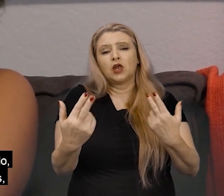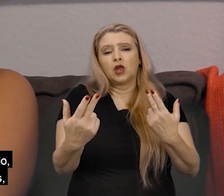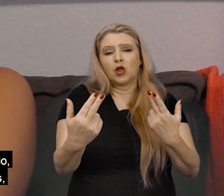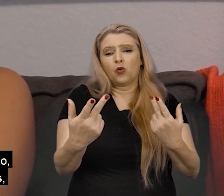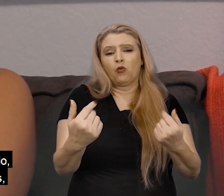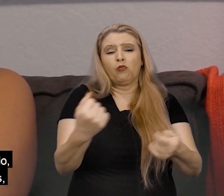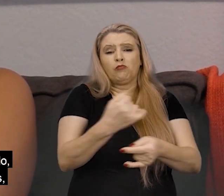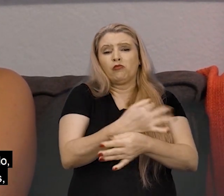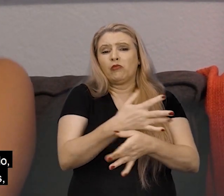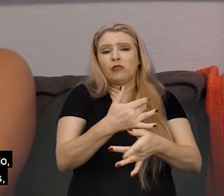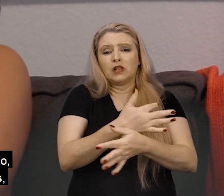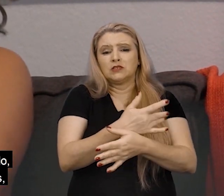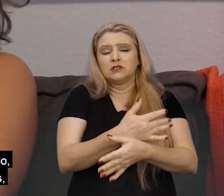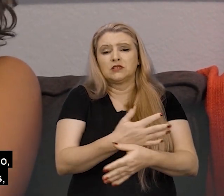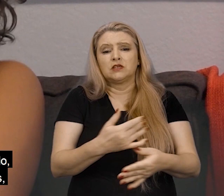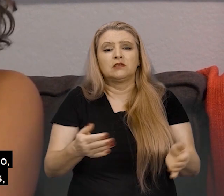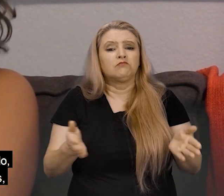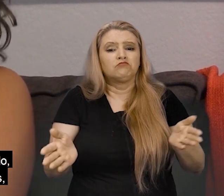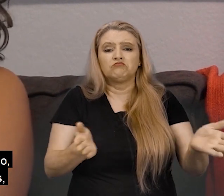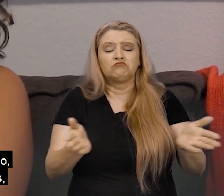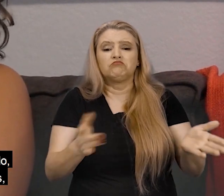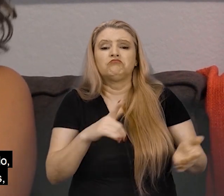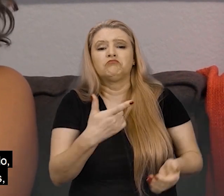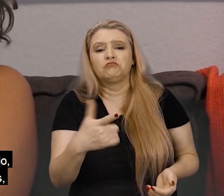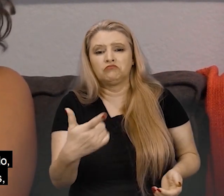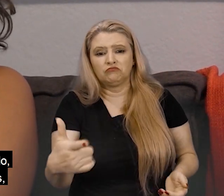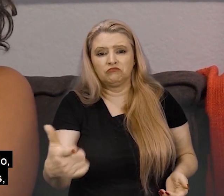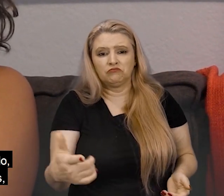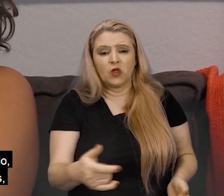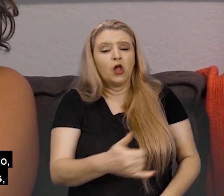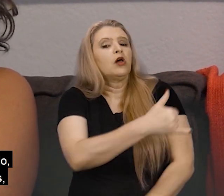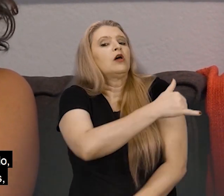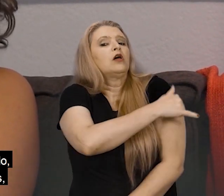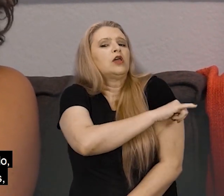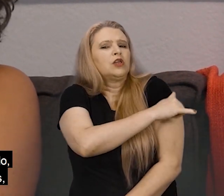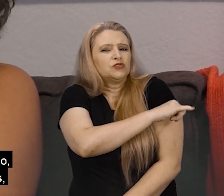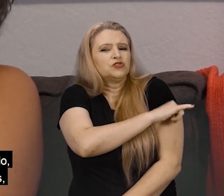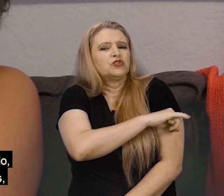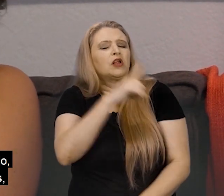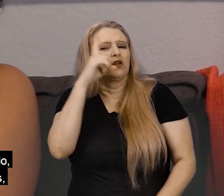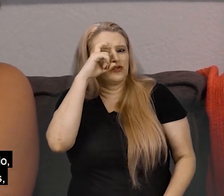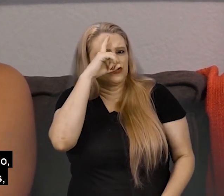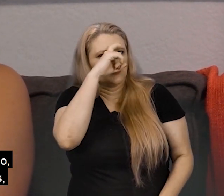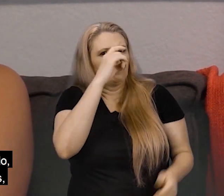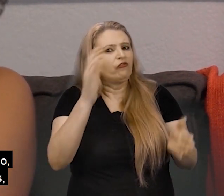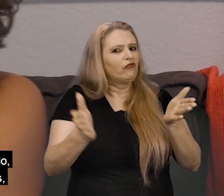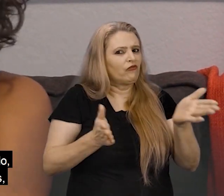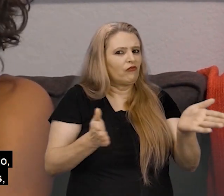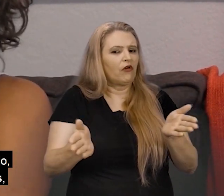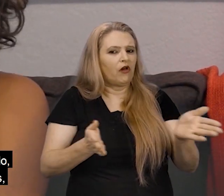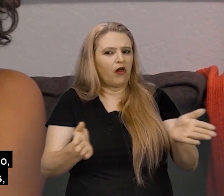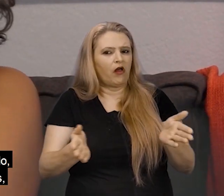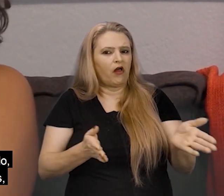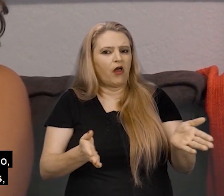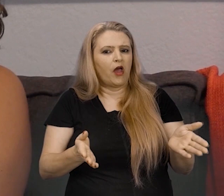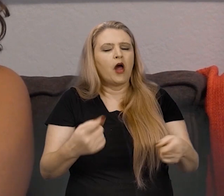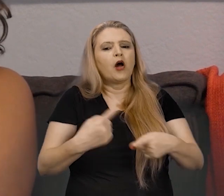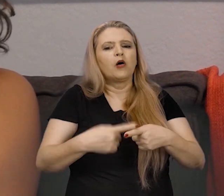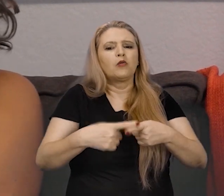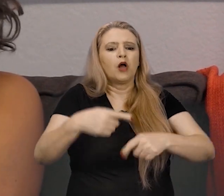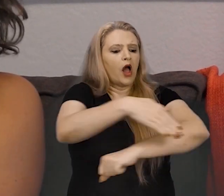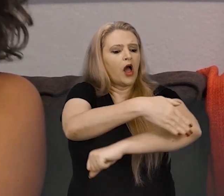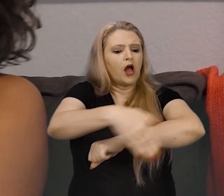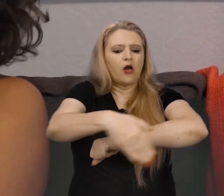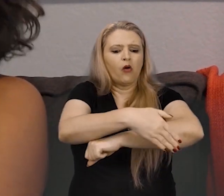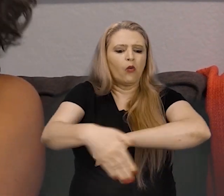é uma cidade inacessível, arquitetonicamente falando, né? É uma cidade com calçadas inacessíveis, com